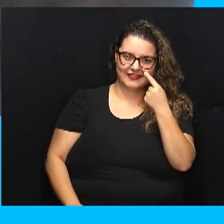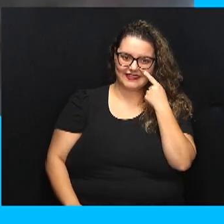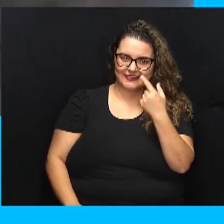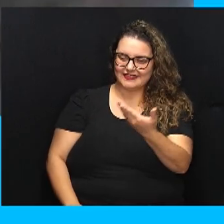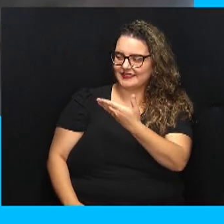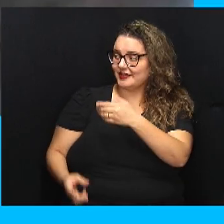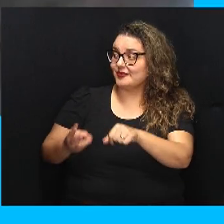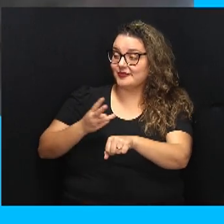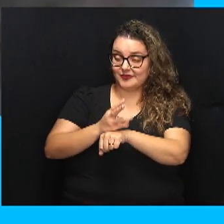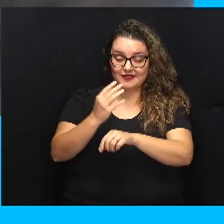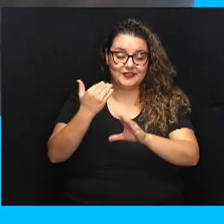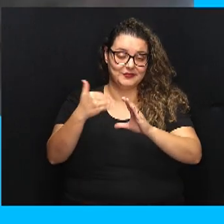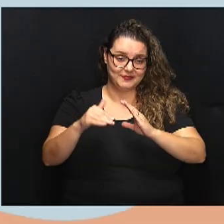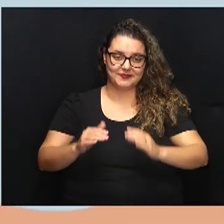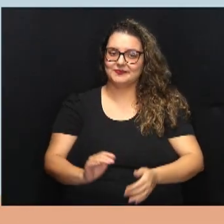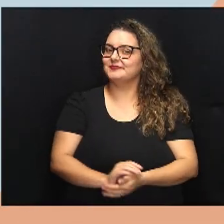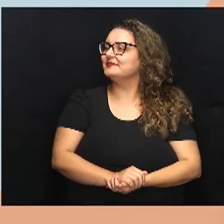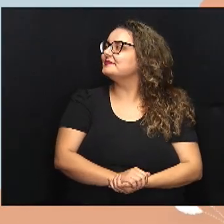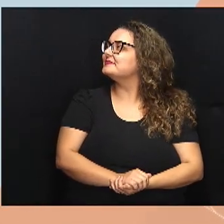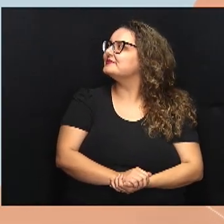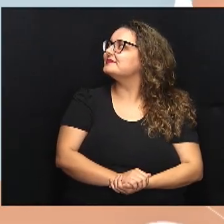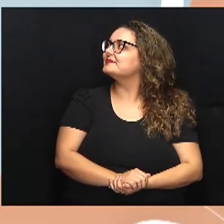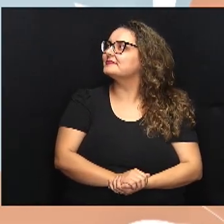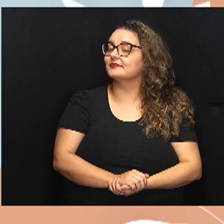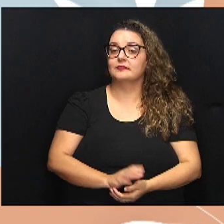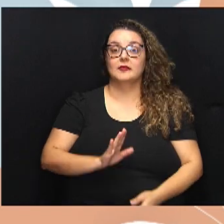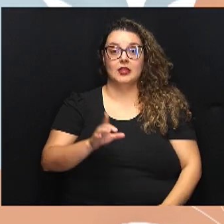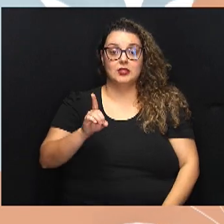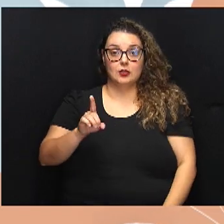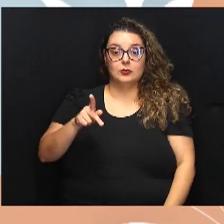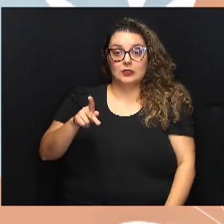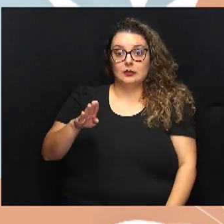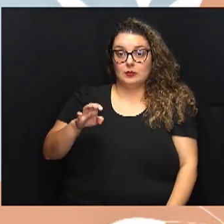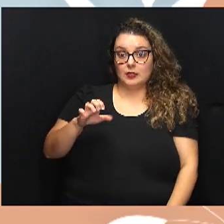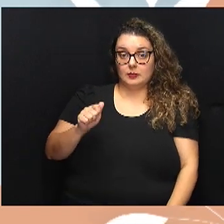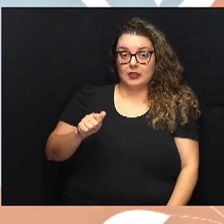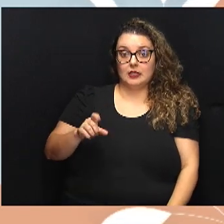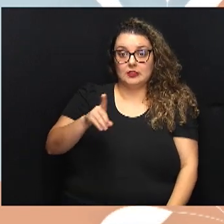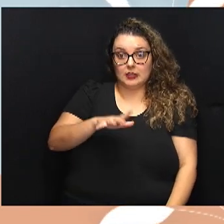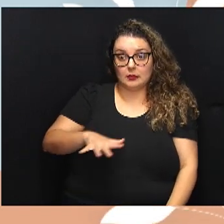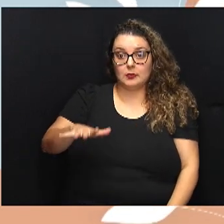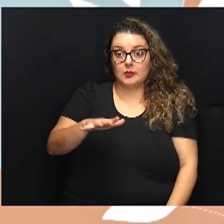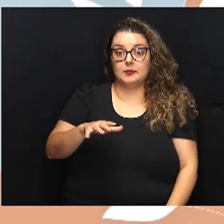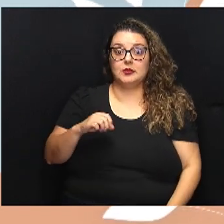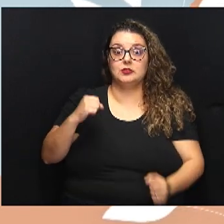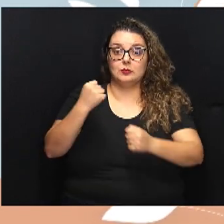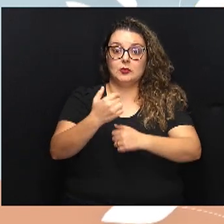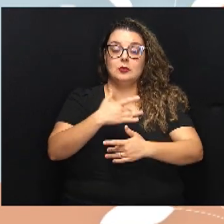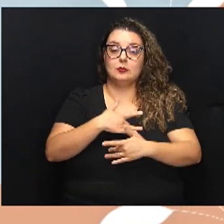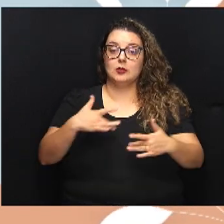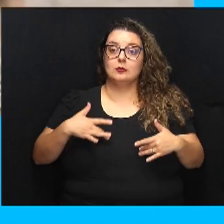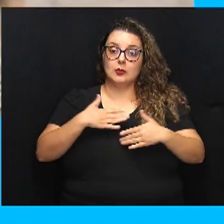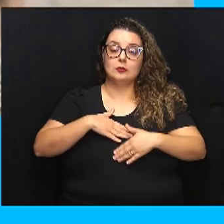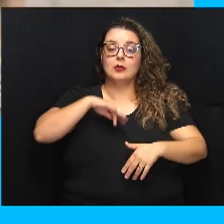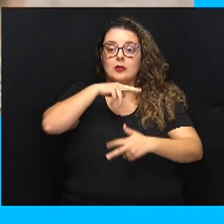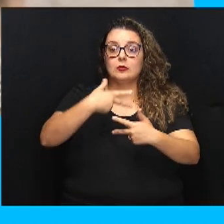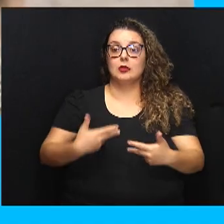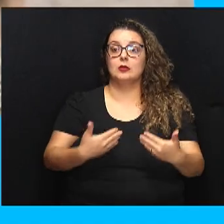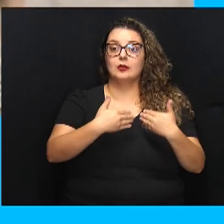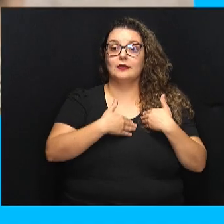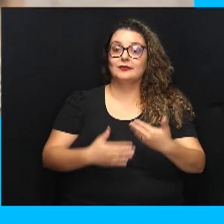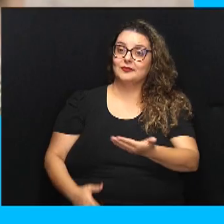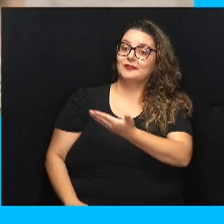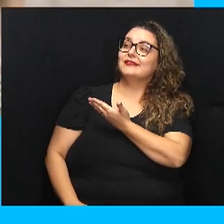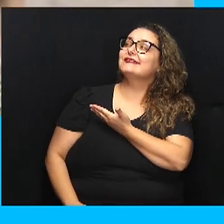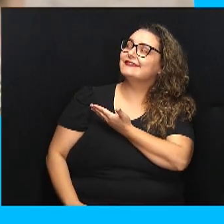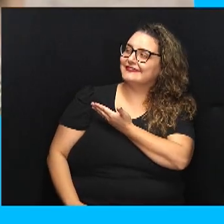vídeo por e-mail ou WhatsApp. Já o Departamento de Bem-Estar Animal de Campinas tem sob sua tutela o Paçoca,